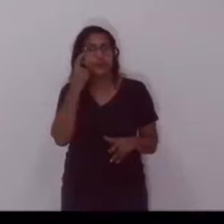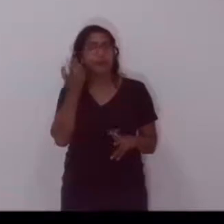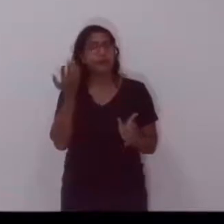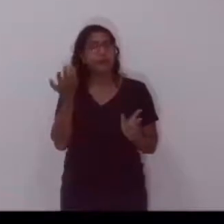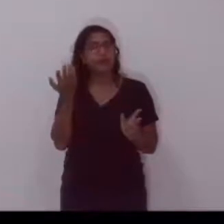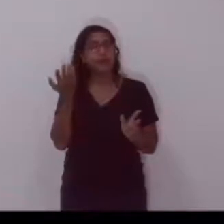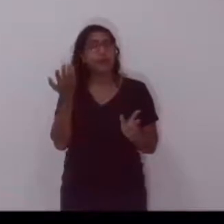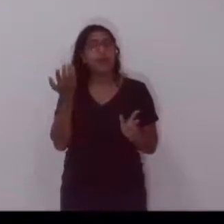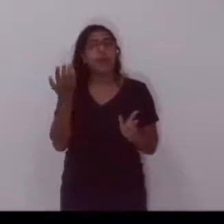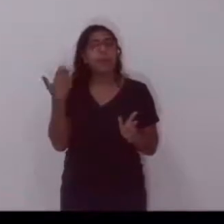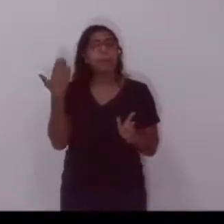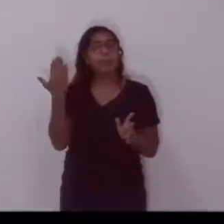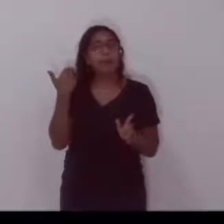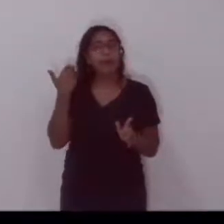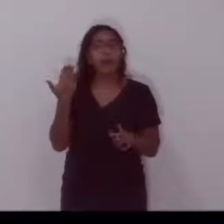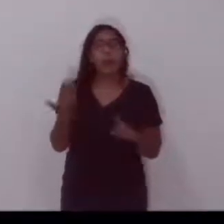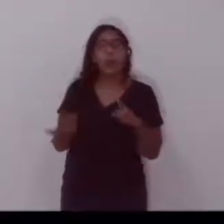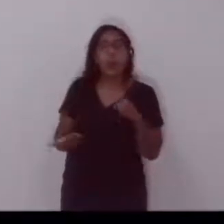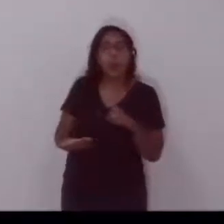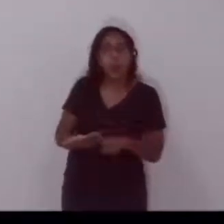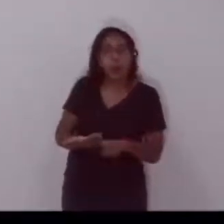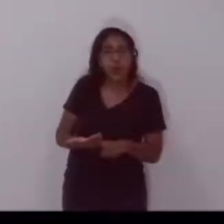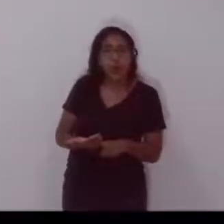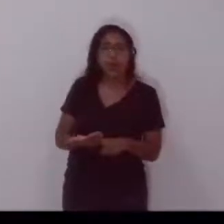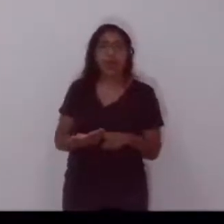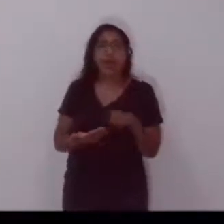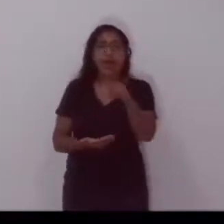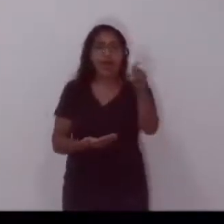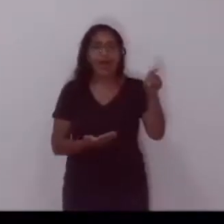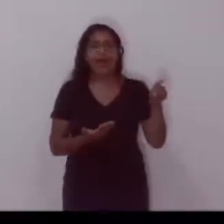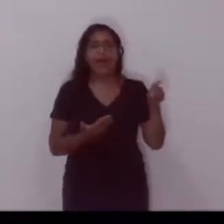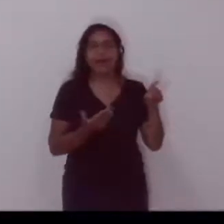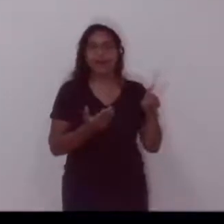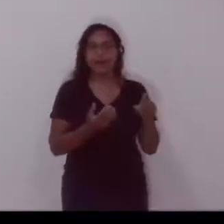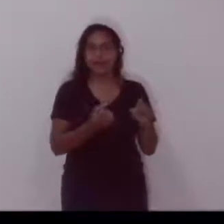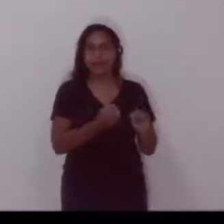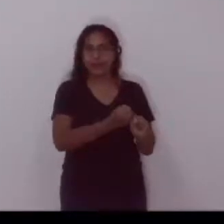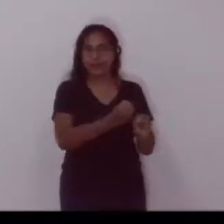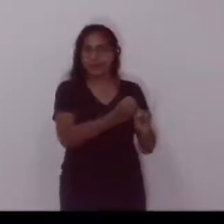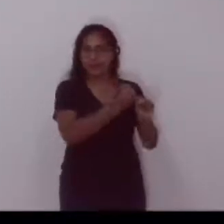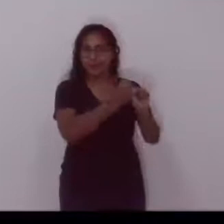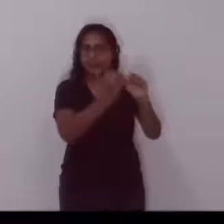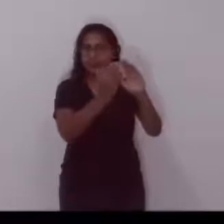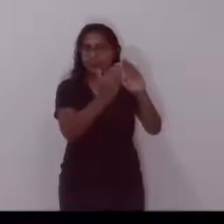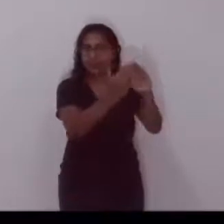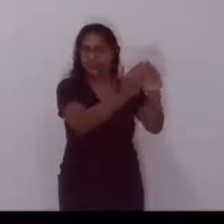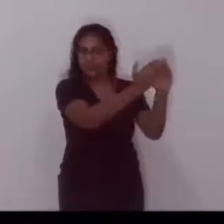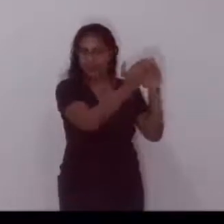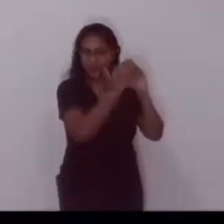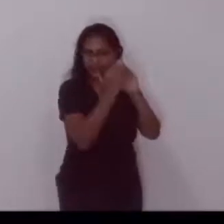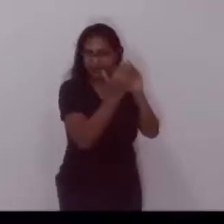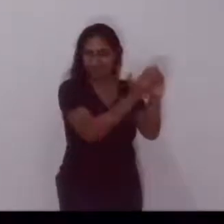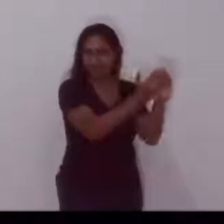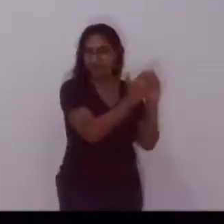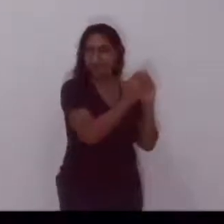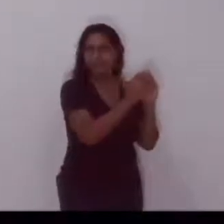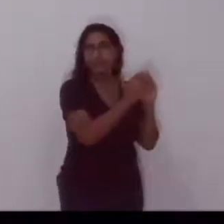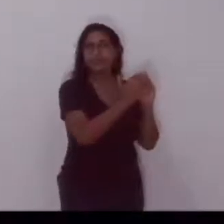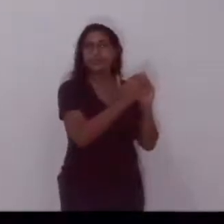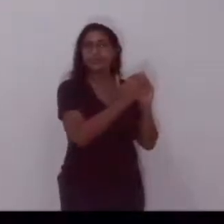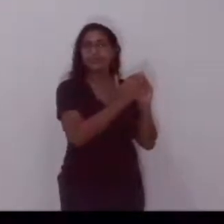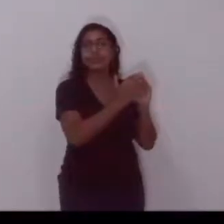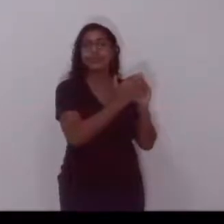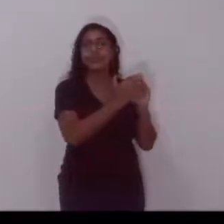combinado e liberado aquele conjunto de construções, e bom para a cidade ali, né? Não estou preocupado com isso, mas